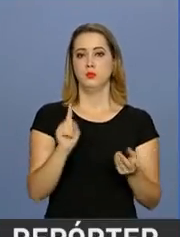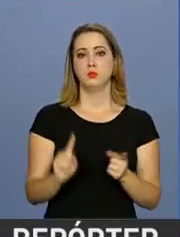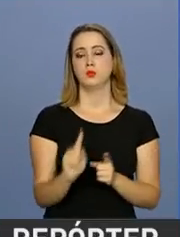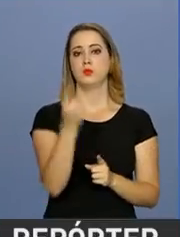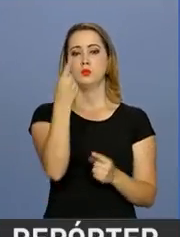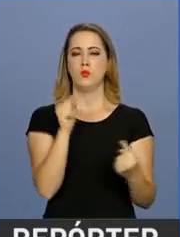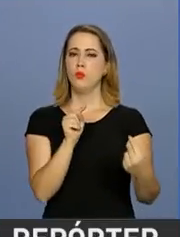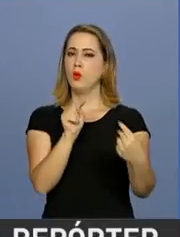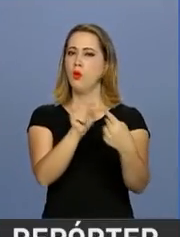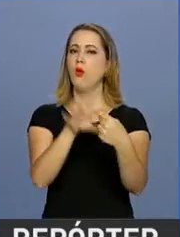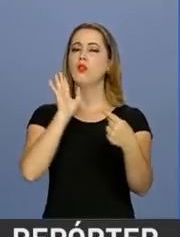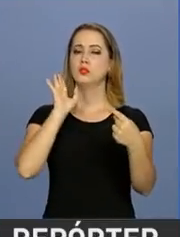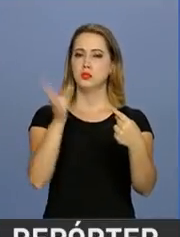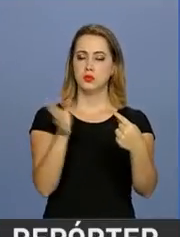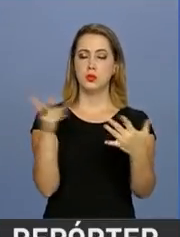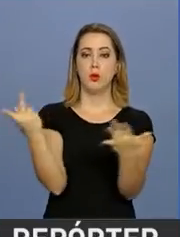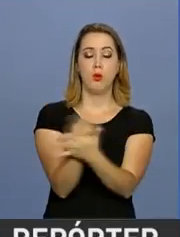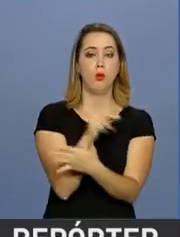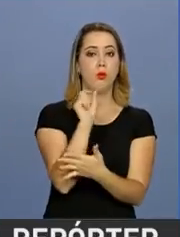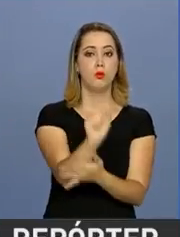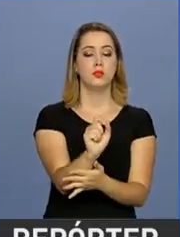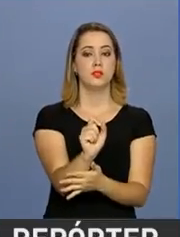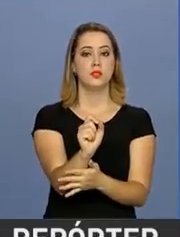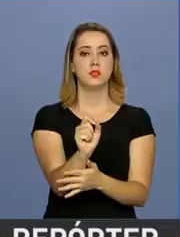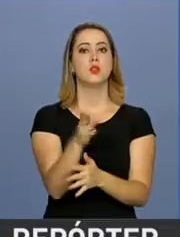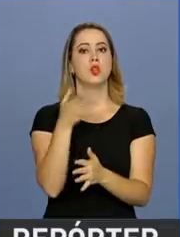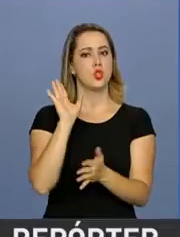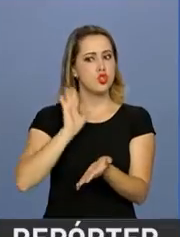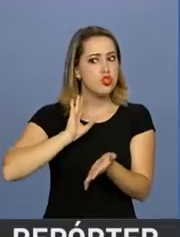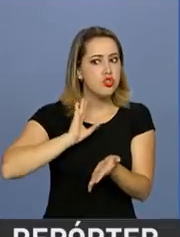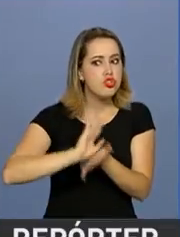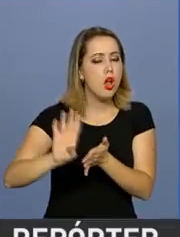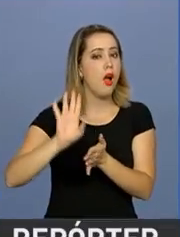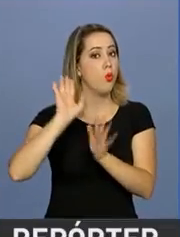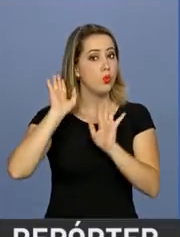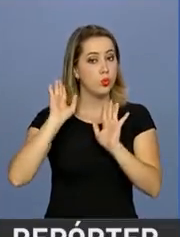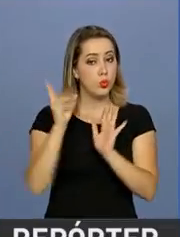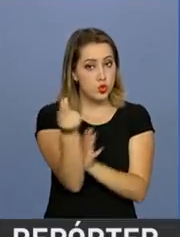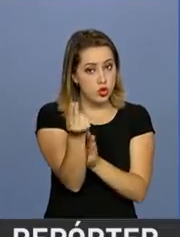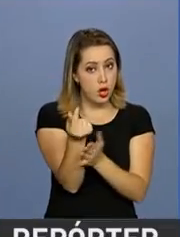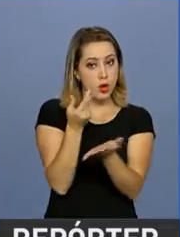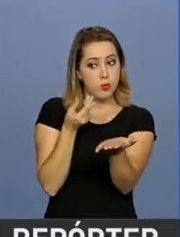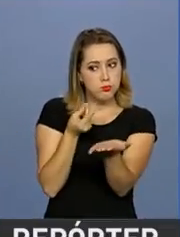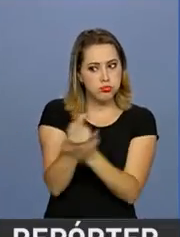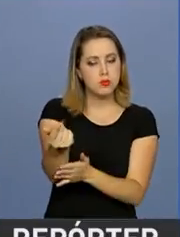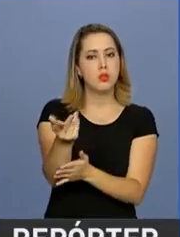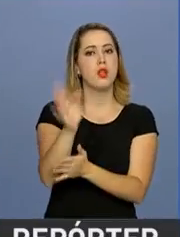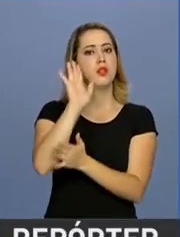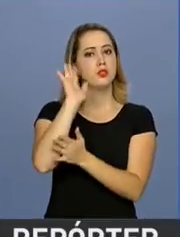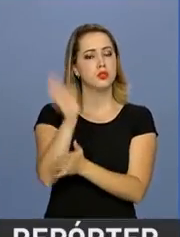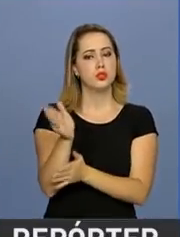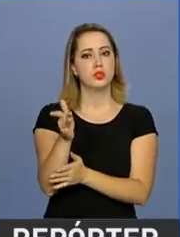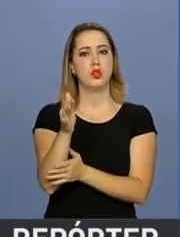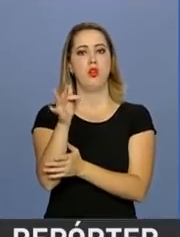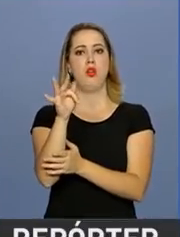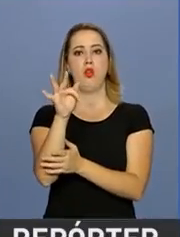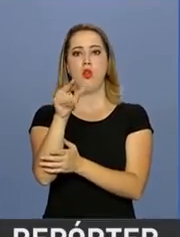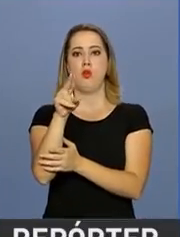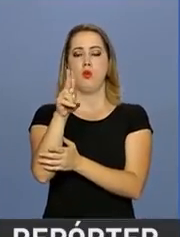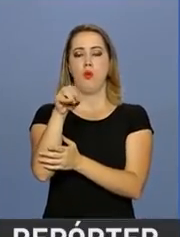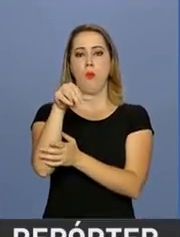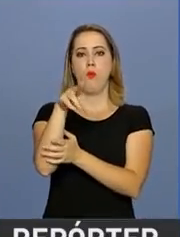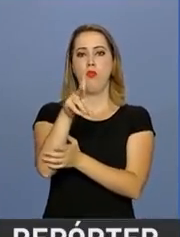destinação foi feita ea destinação já está concretizada foi depositado no fundo de na